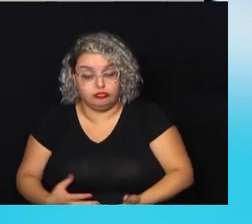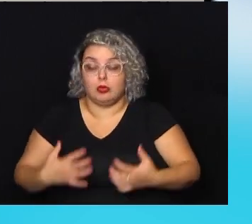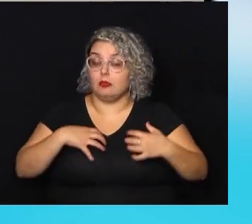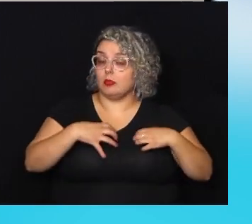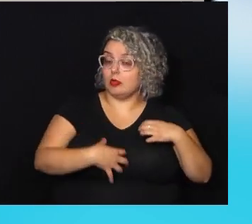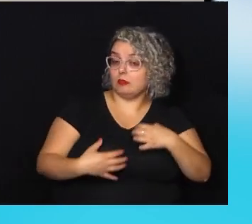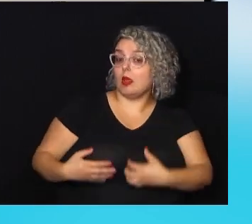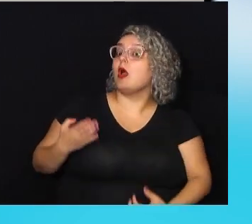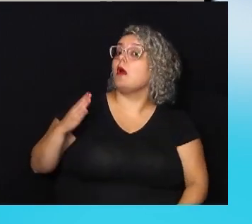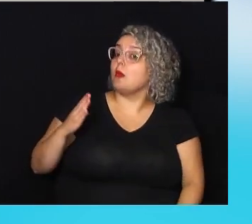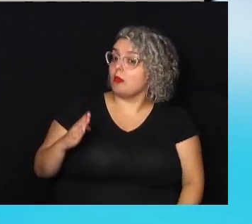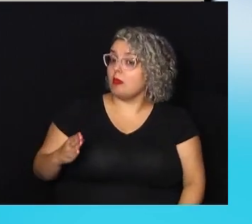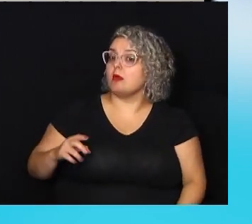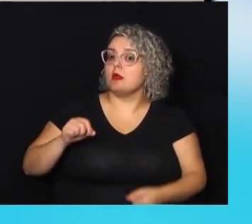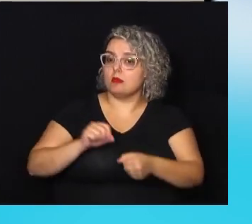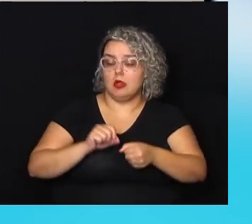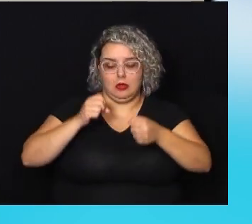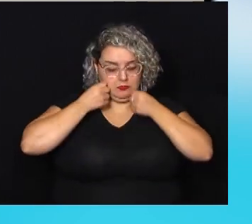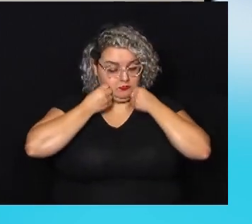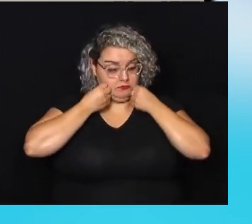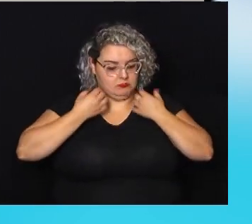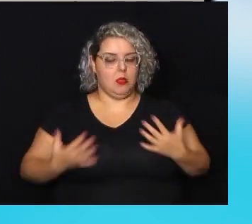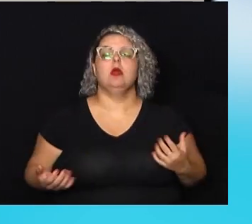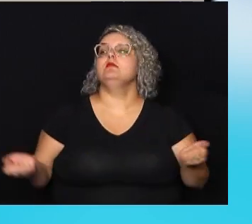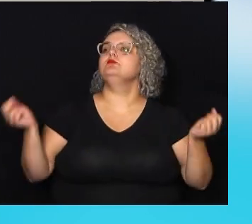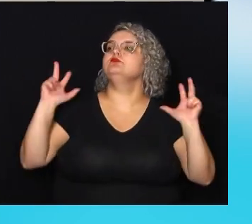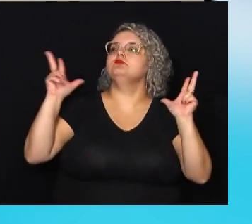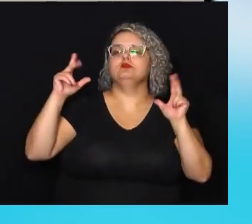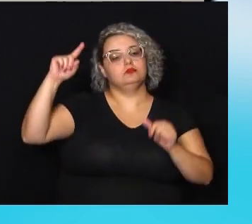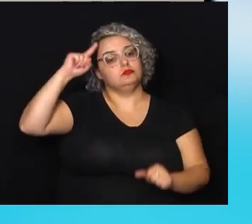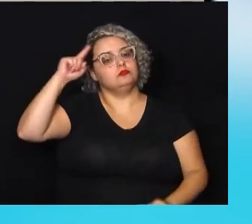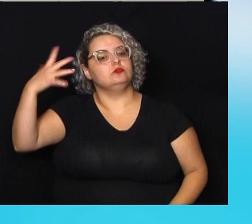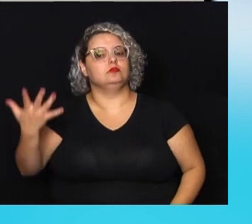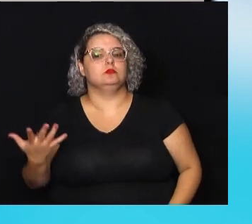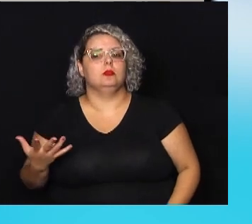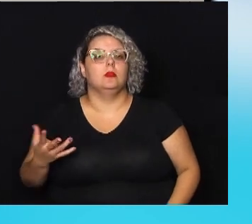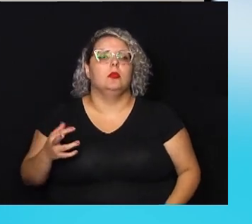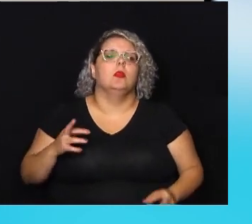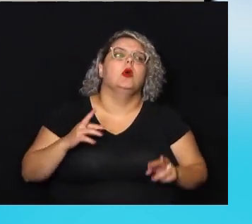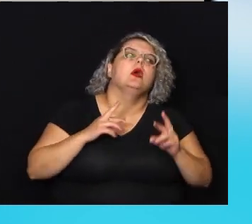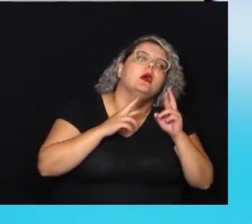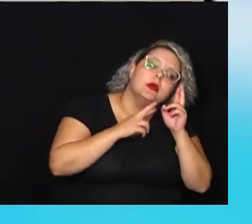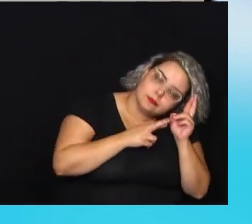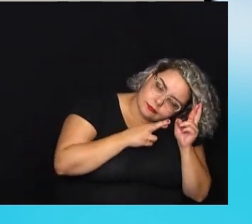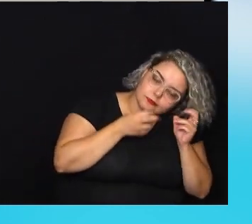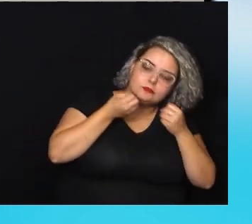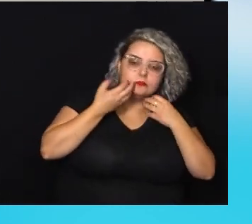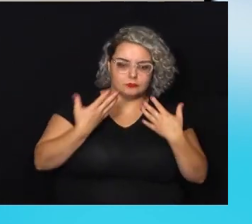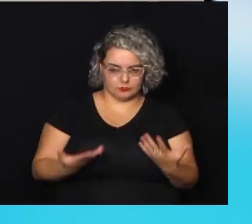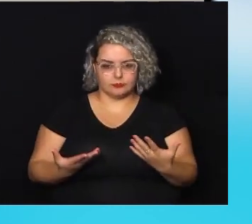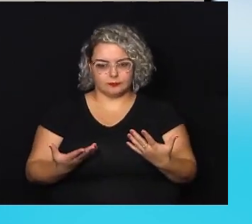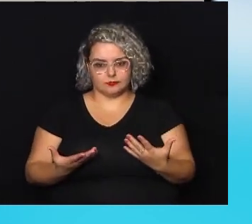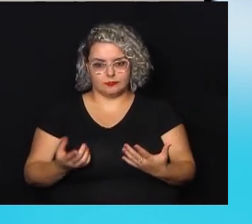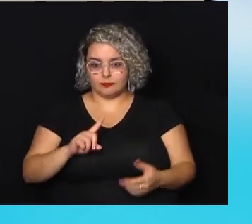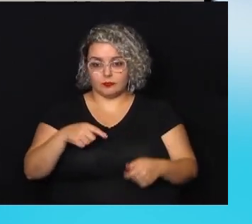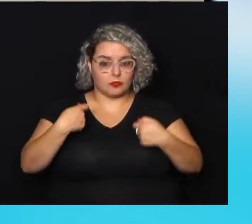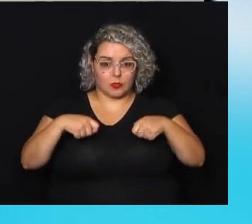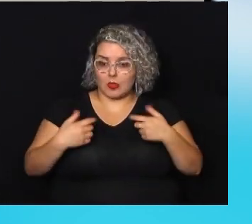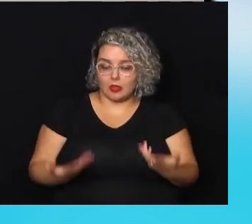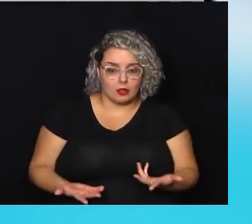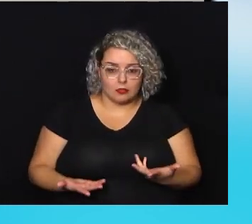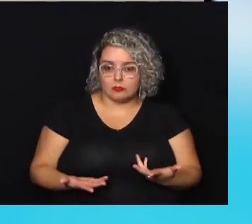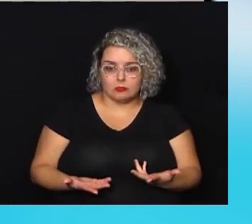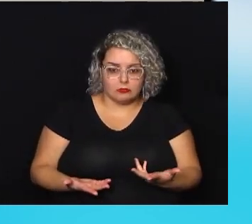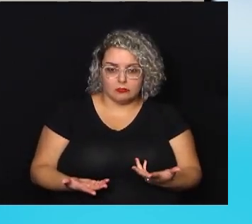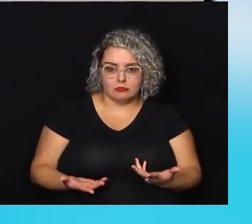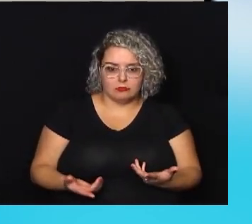esse ritmo biológico, esses ritmos biológicos me façam estar muito bem acordado de dia e estar dormindo muito